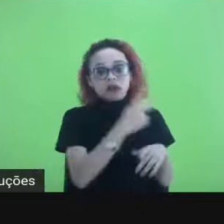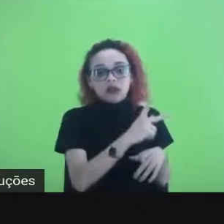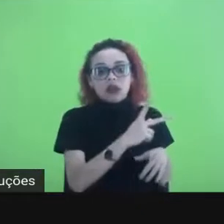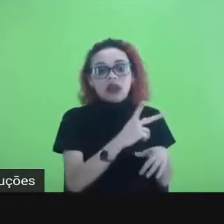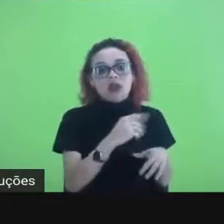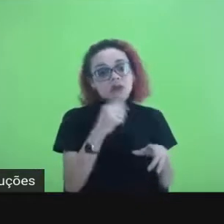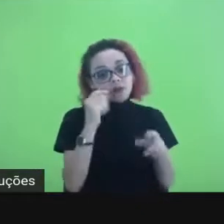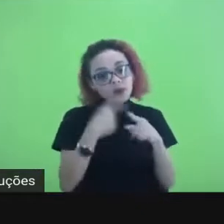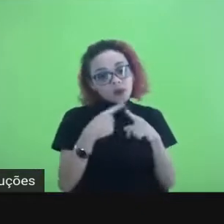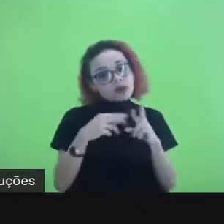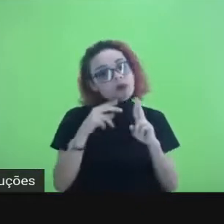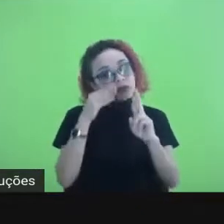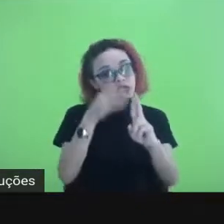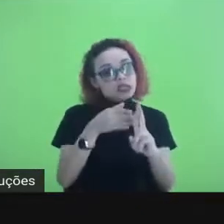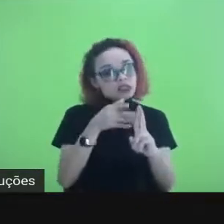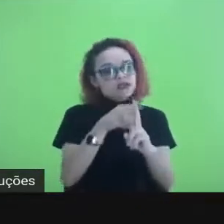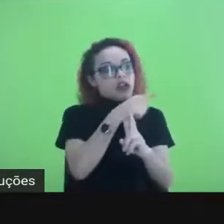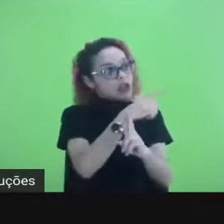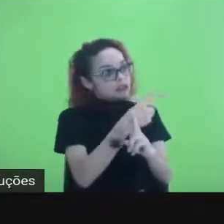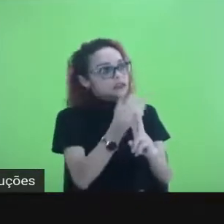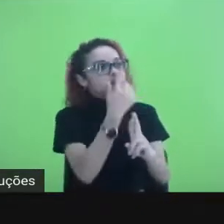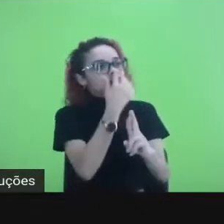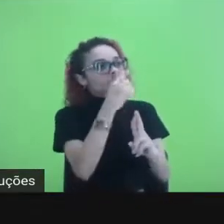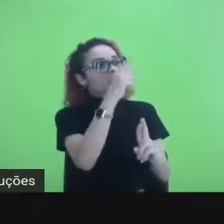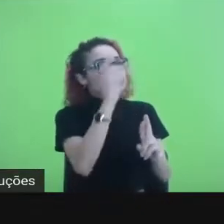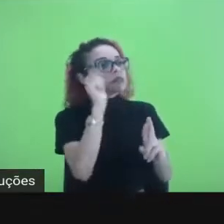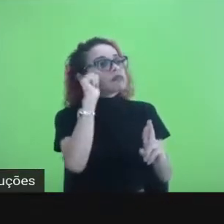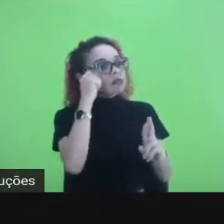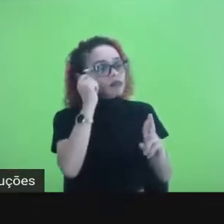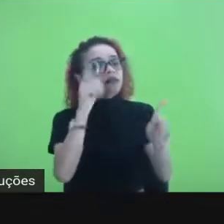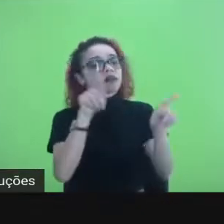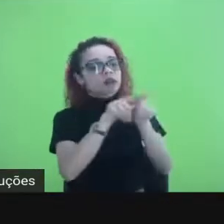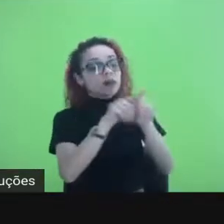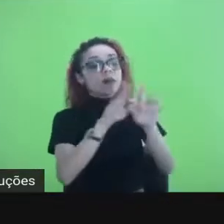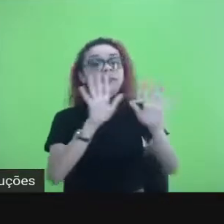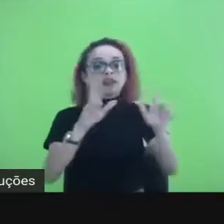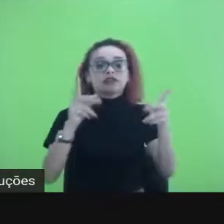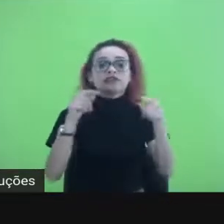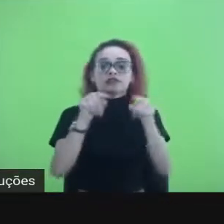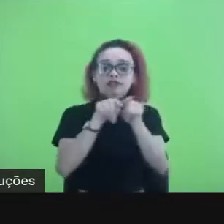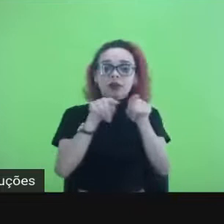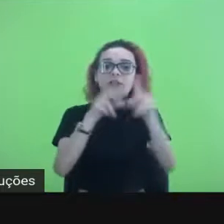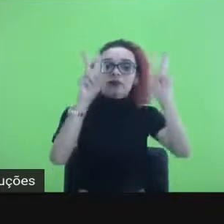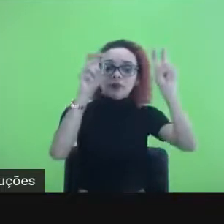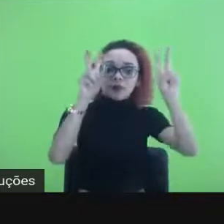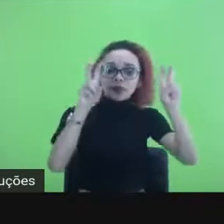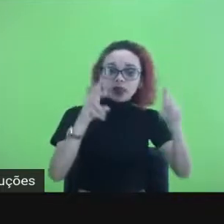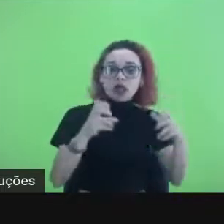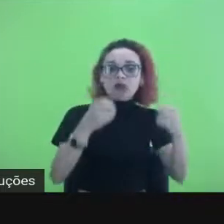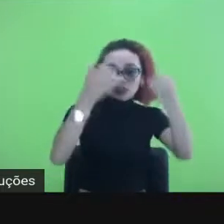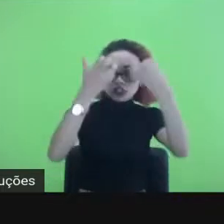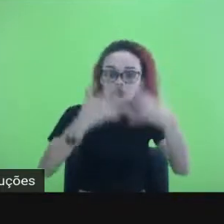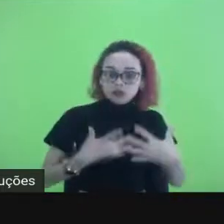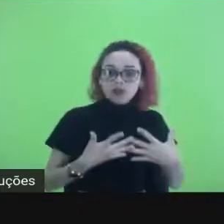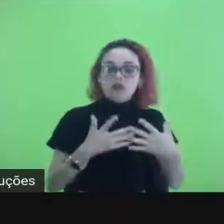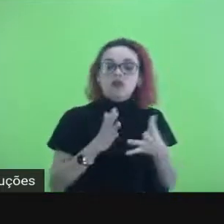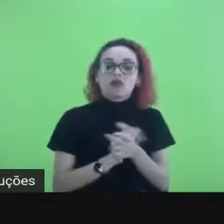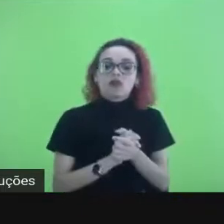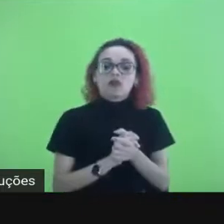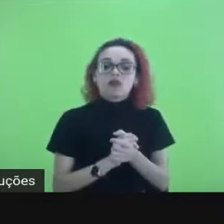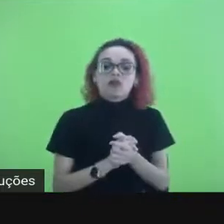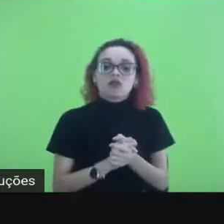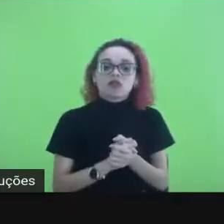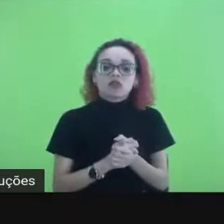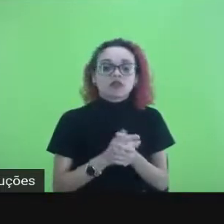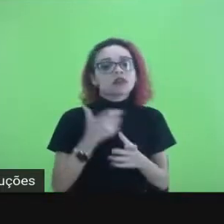representatividade, mas também pelos conceitos ali abordados, né? E com certeza tem muitas outras